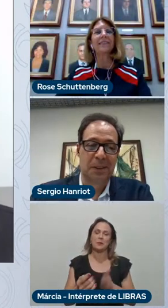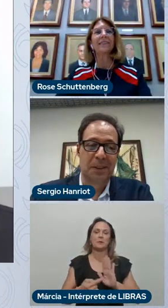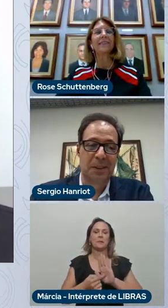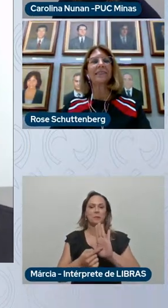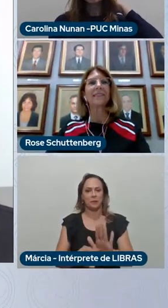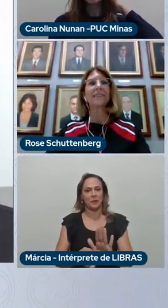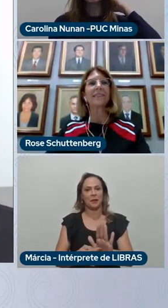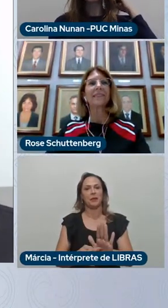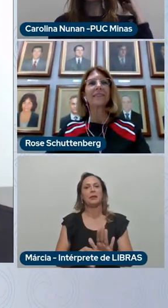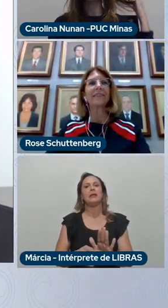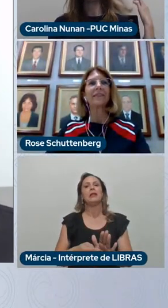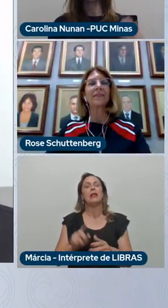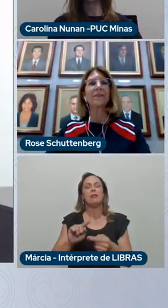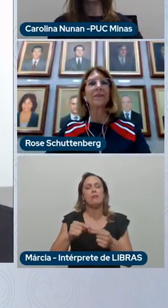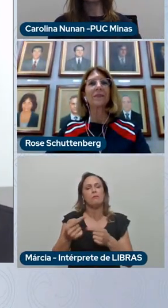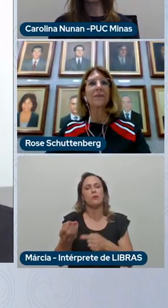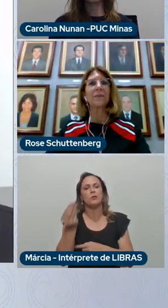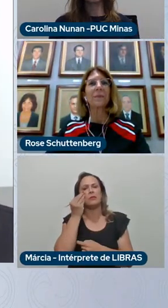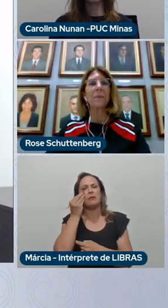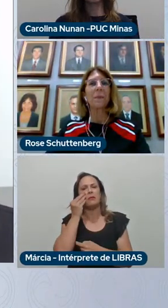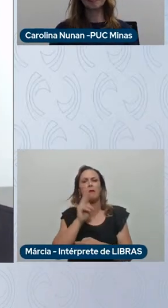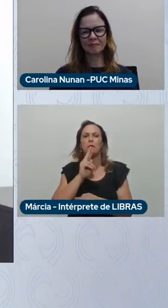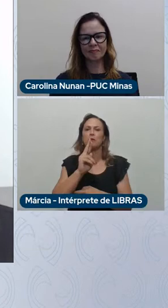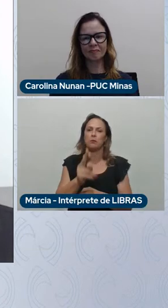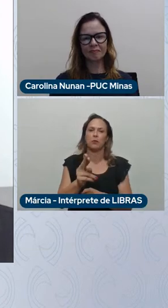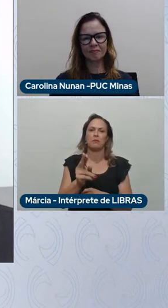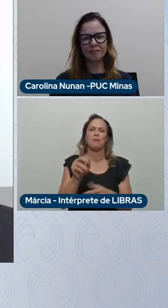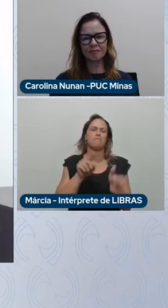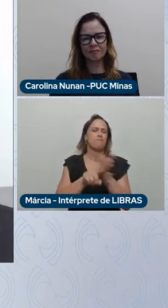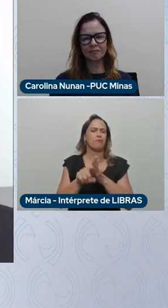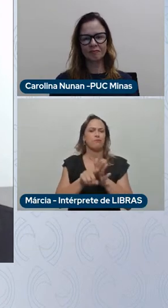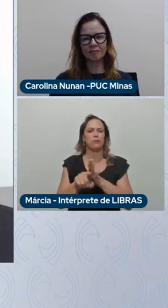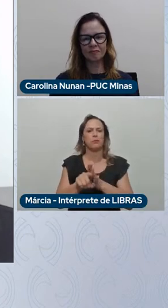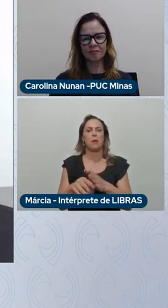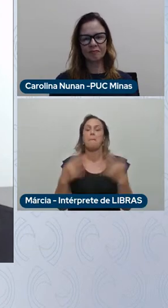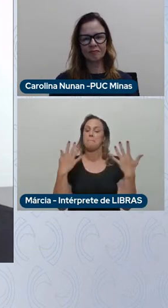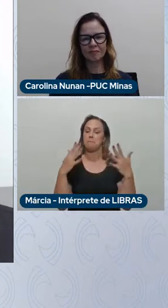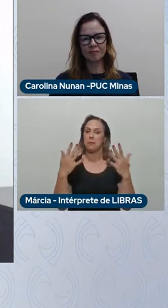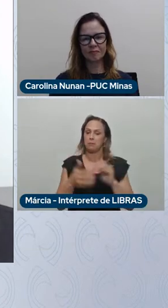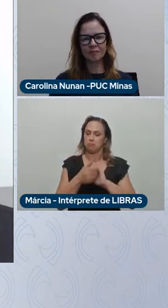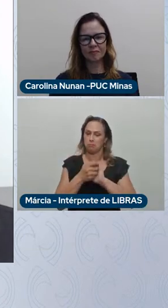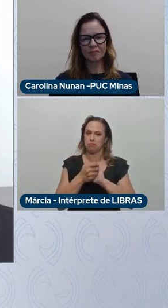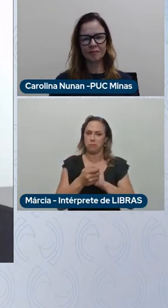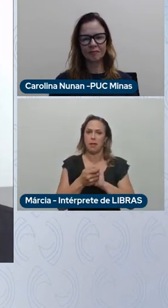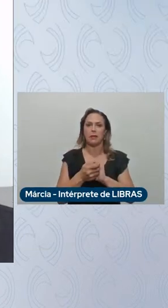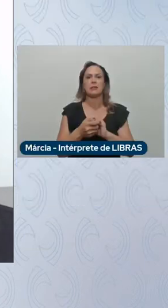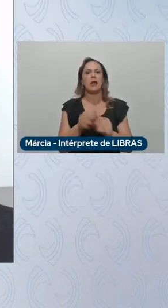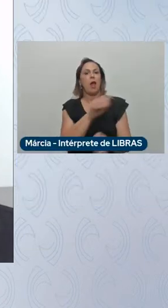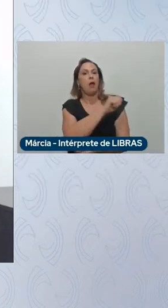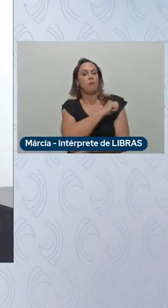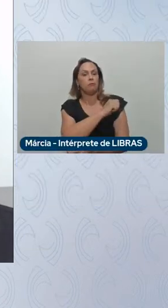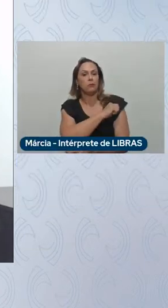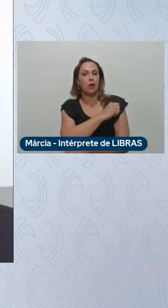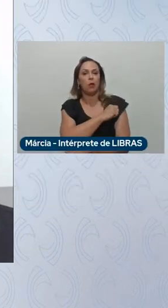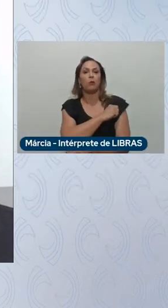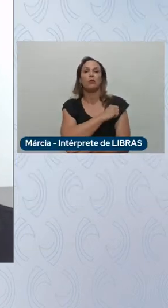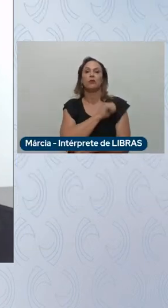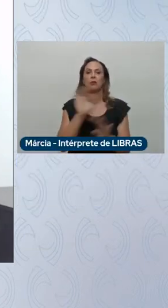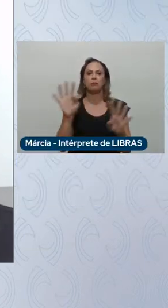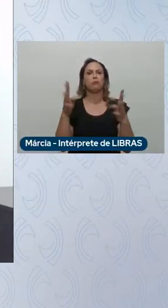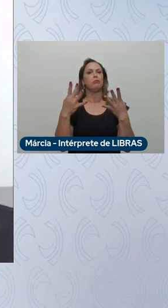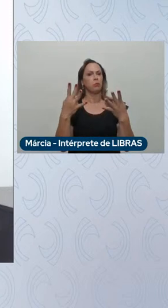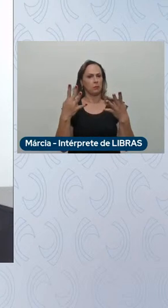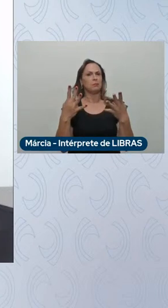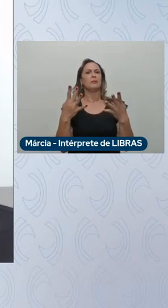tentaremos responder às perguntas de todos. E parabéns a todos os estudantes que estão conectados para ter escolhido uma instituição